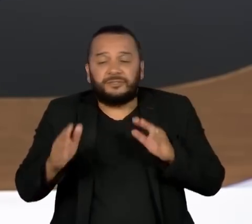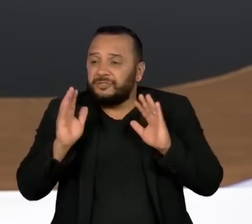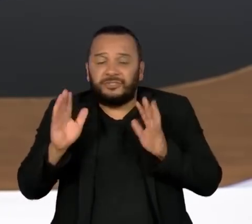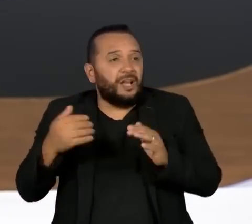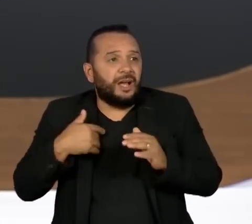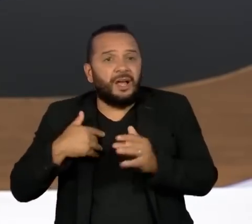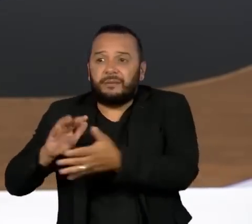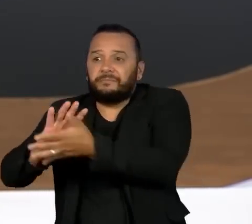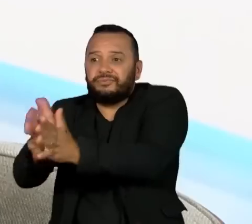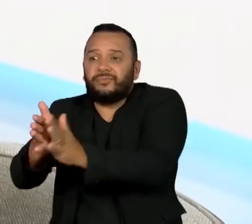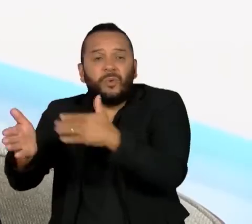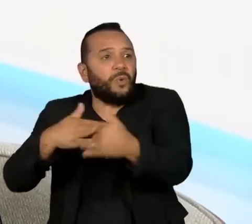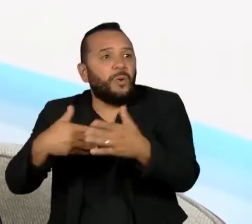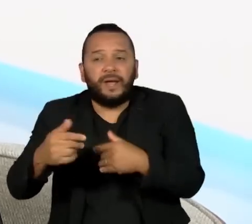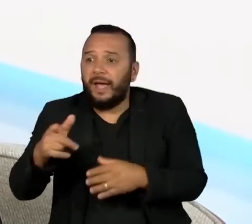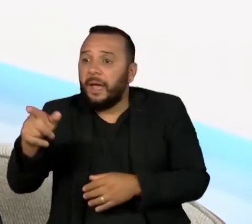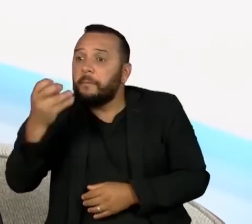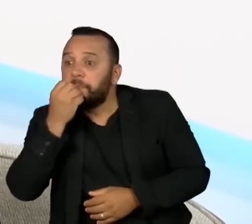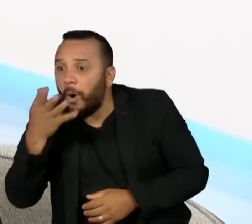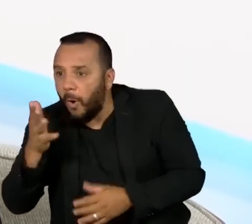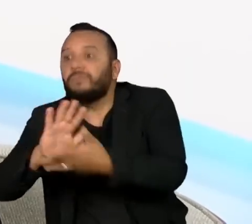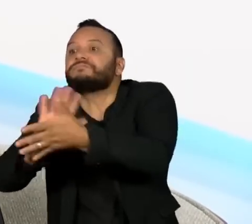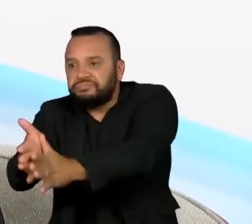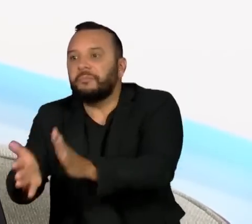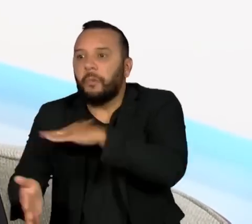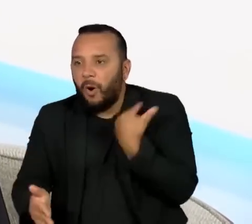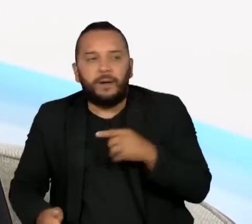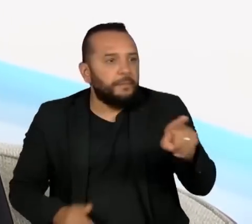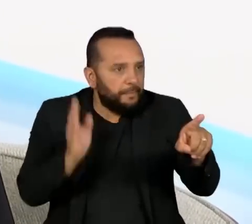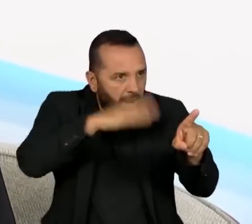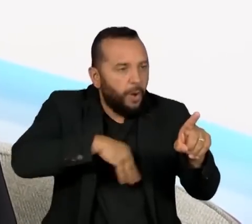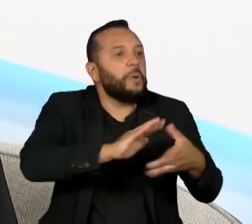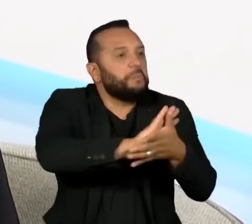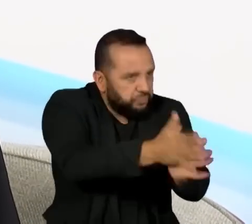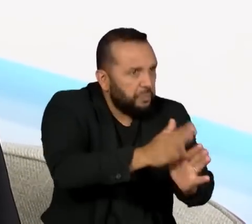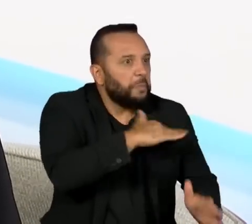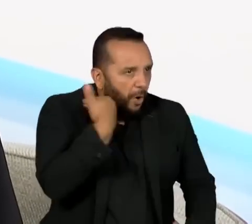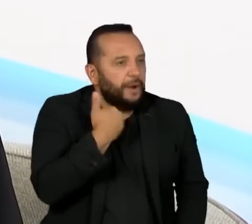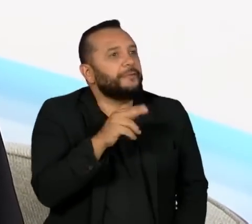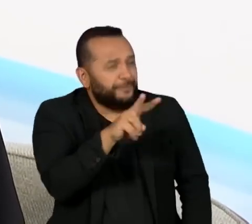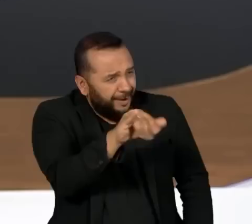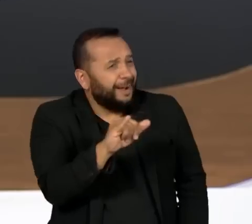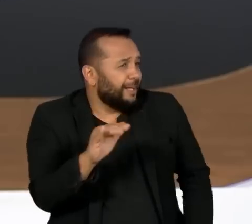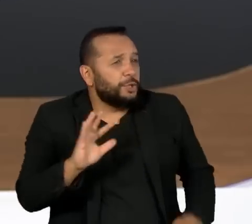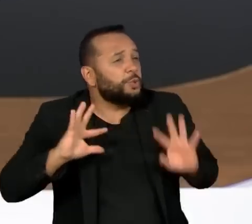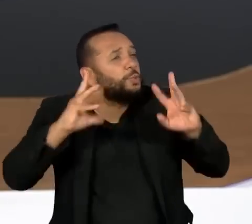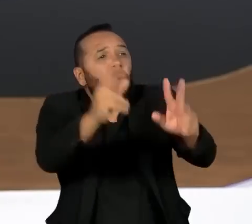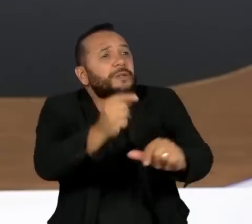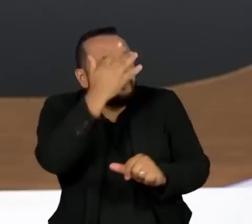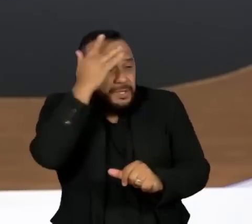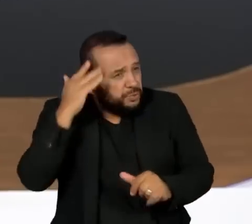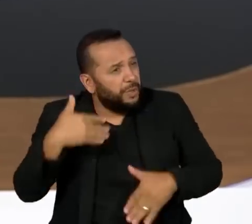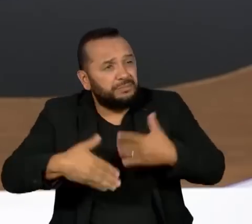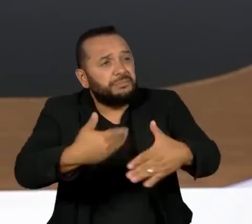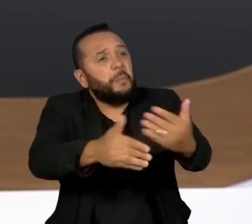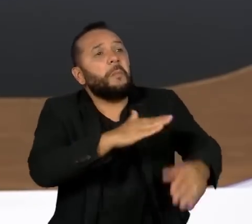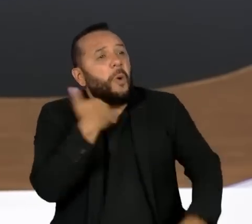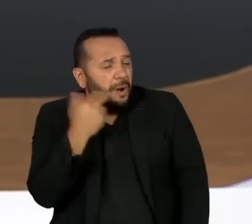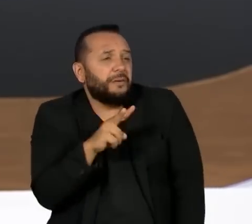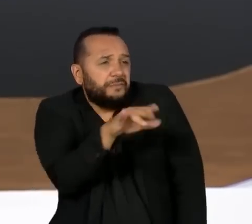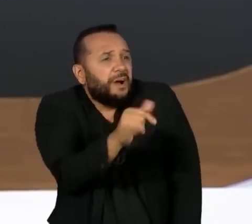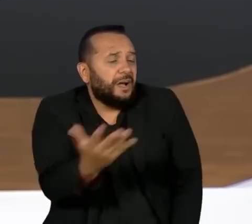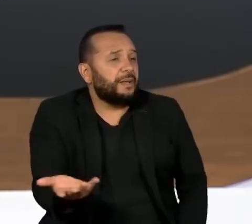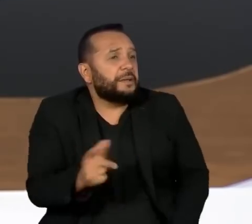os maus, os certinhos e os porra loucas, todo mundo vai morrer em algum momento e uns podem ir antes dos